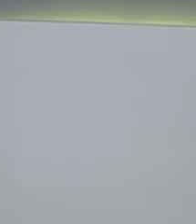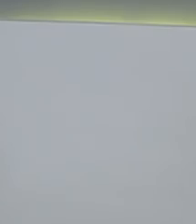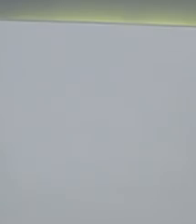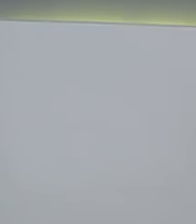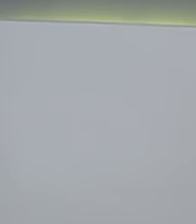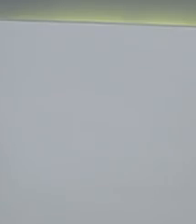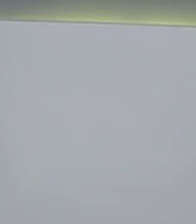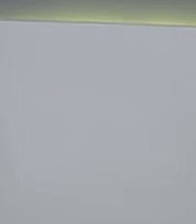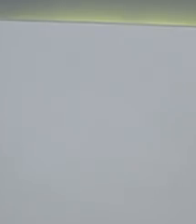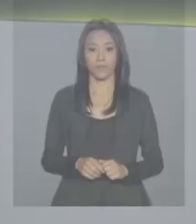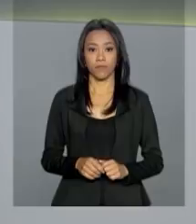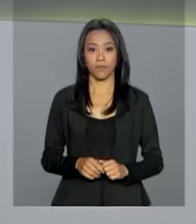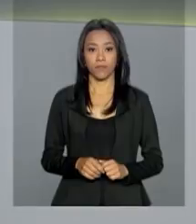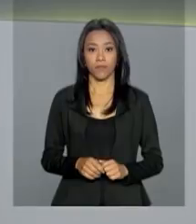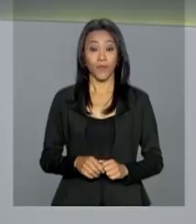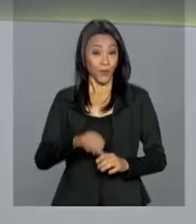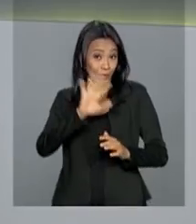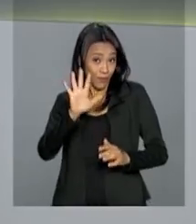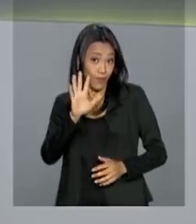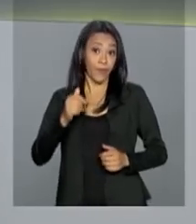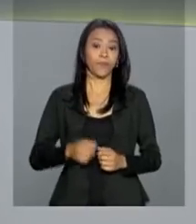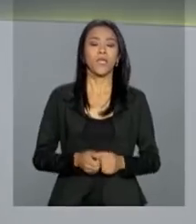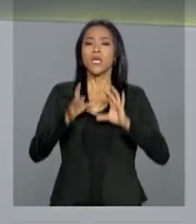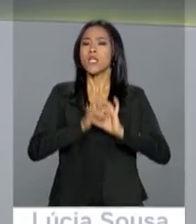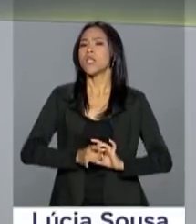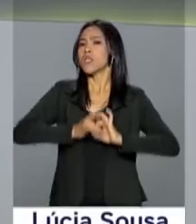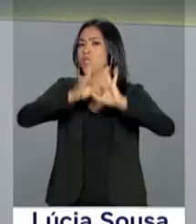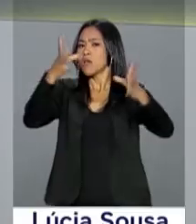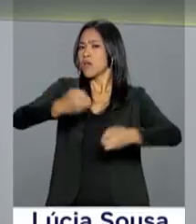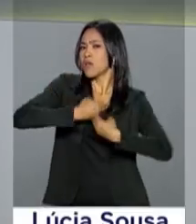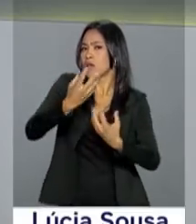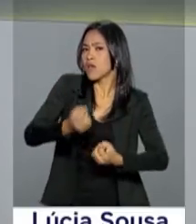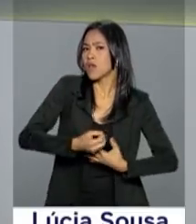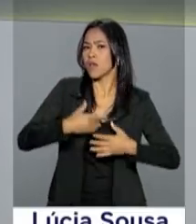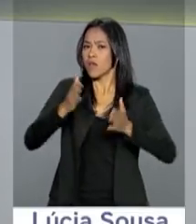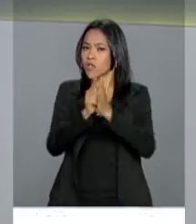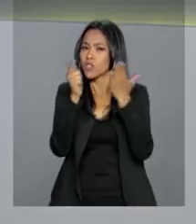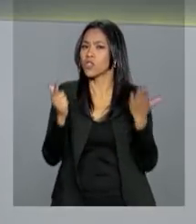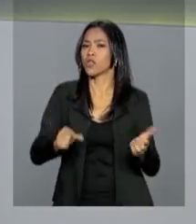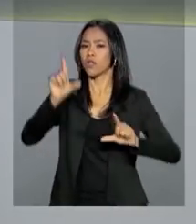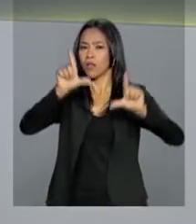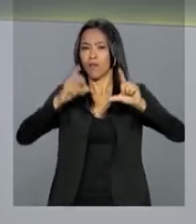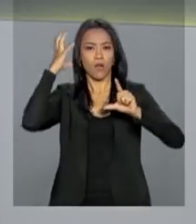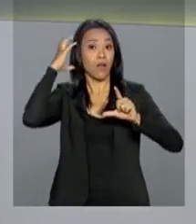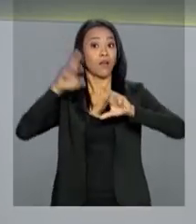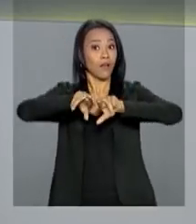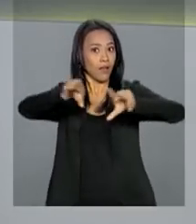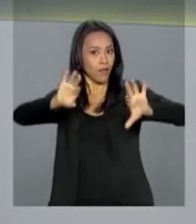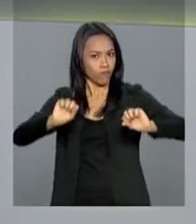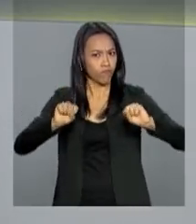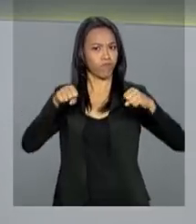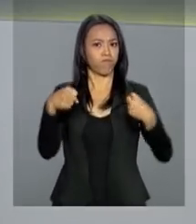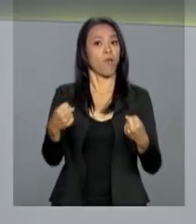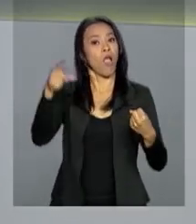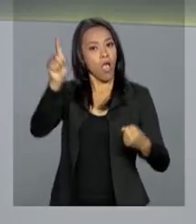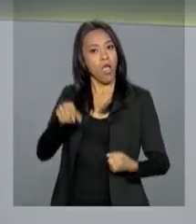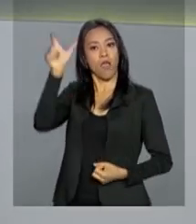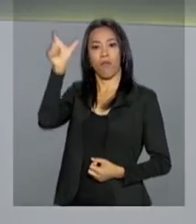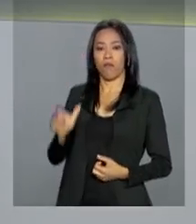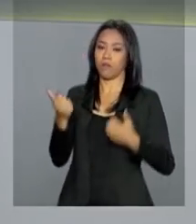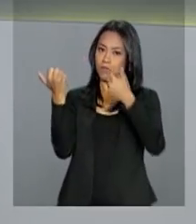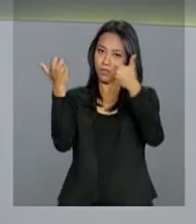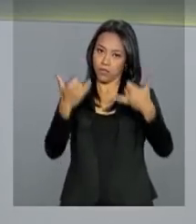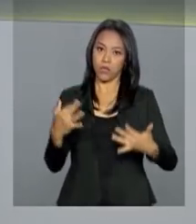olá a liberdade de imprensa da vitalidade da democracia foi o que afirmou o presidente michel temer